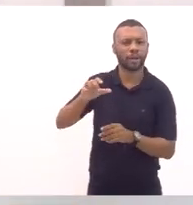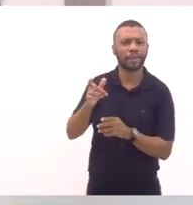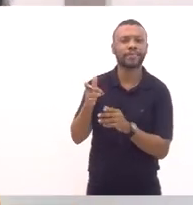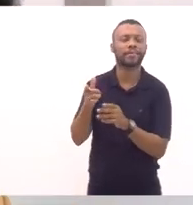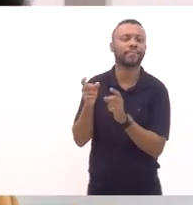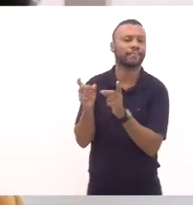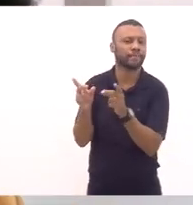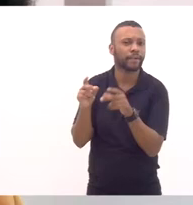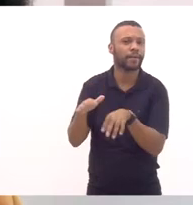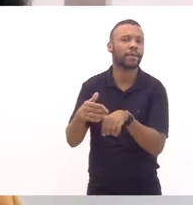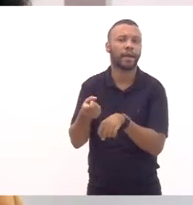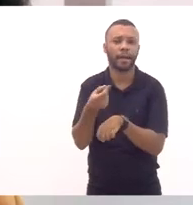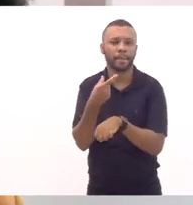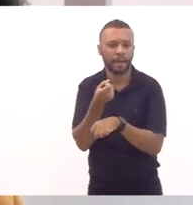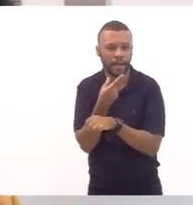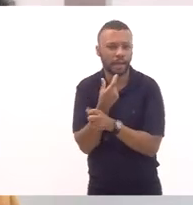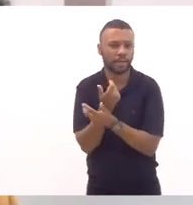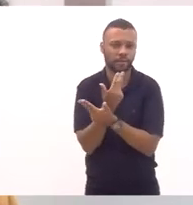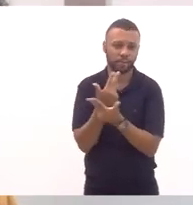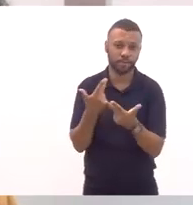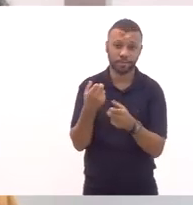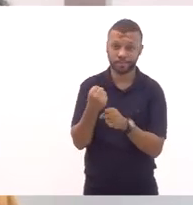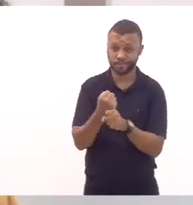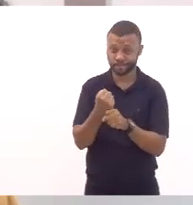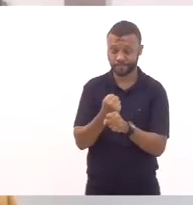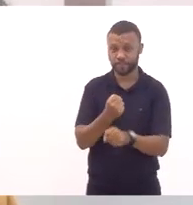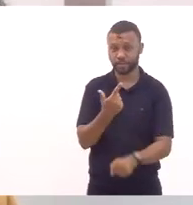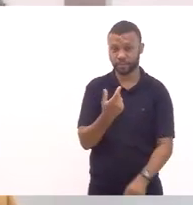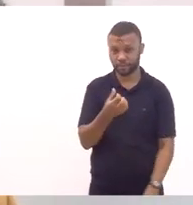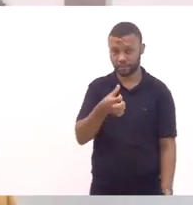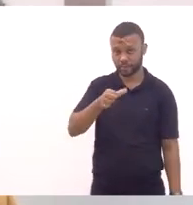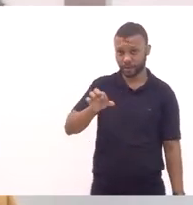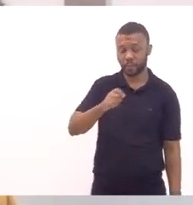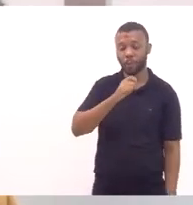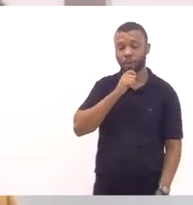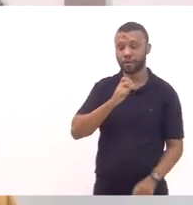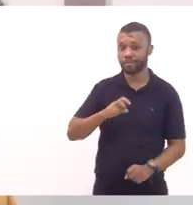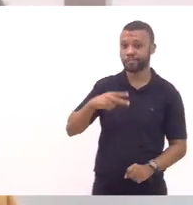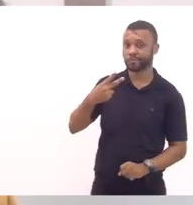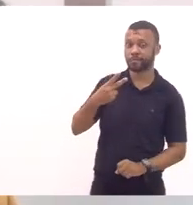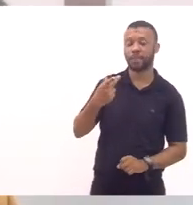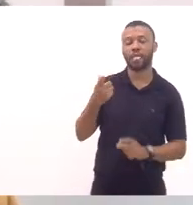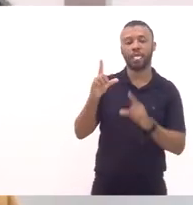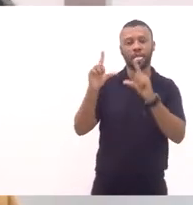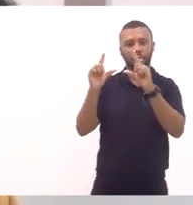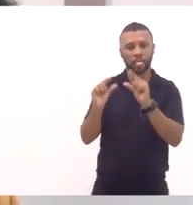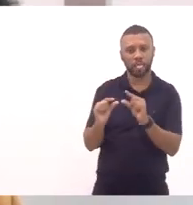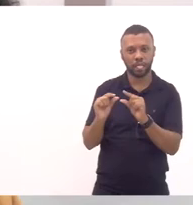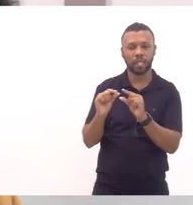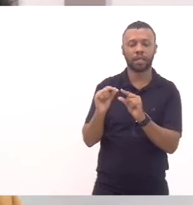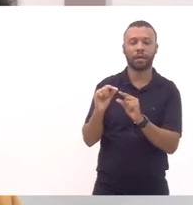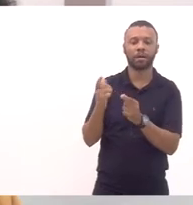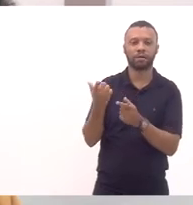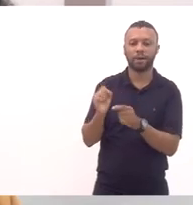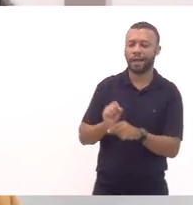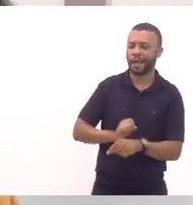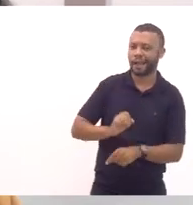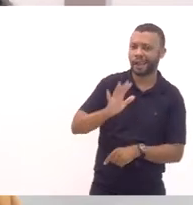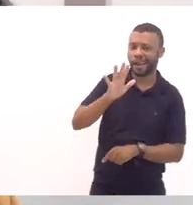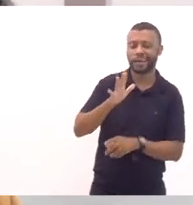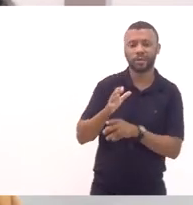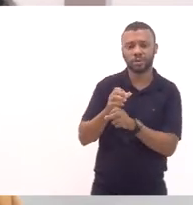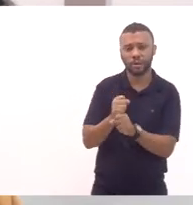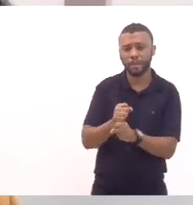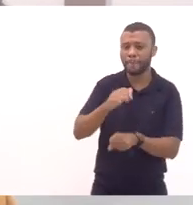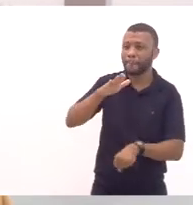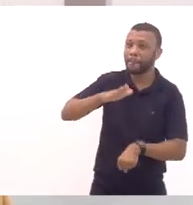Estão, desde 2019, sem reajuste. As perdas com a inflação já somam mais de 26, alguma coisa por